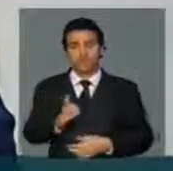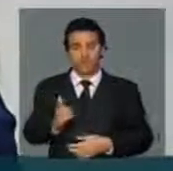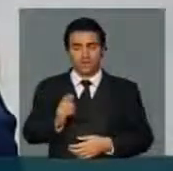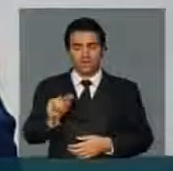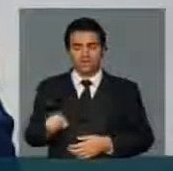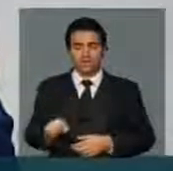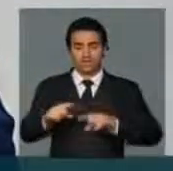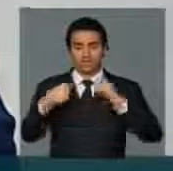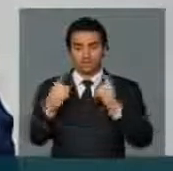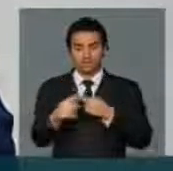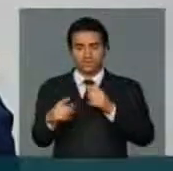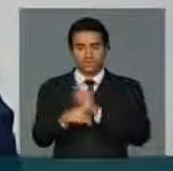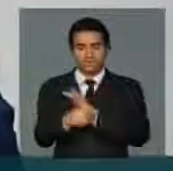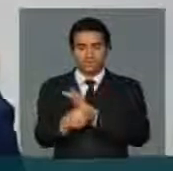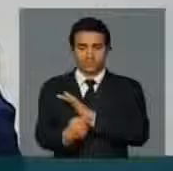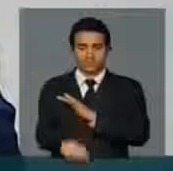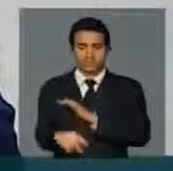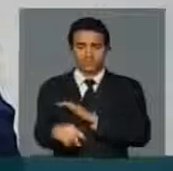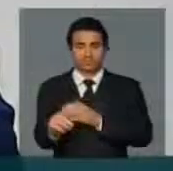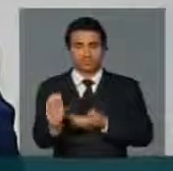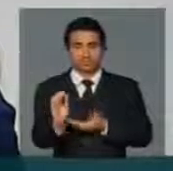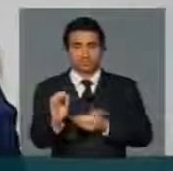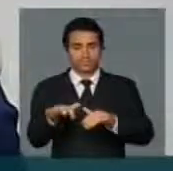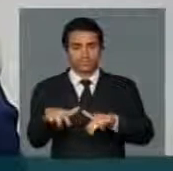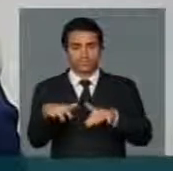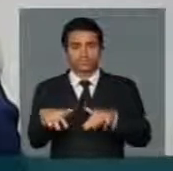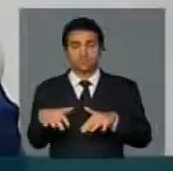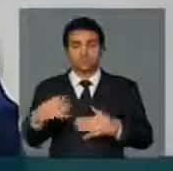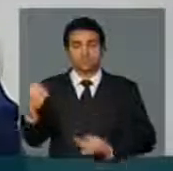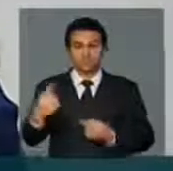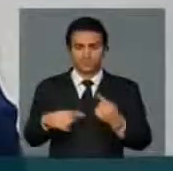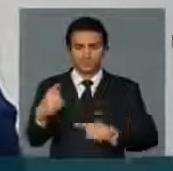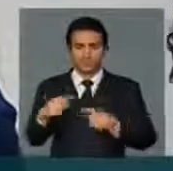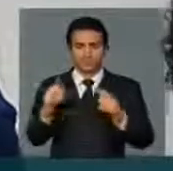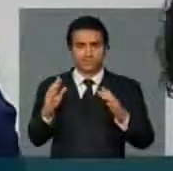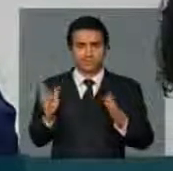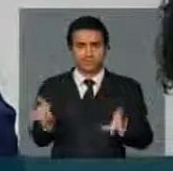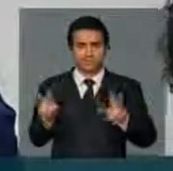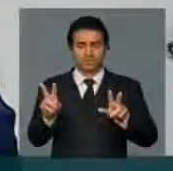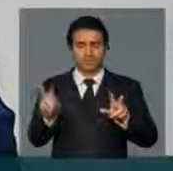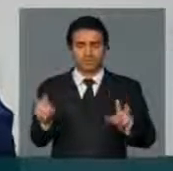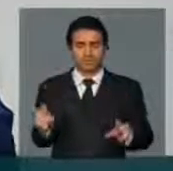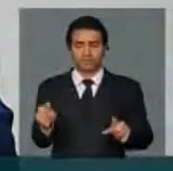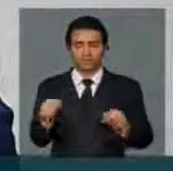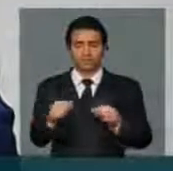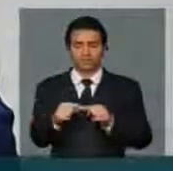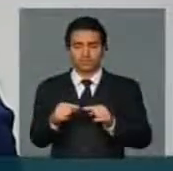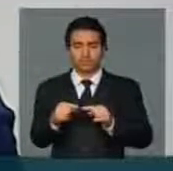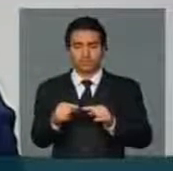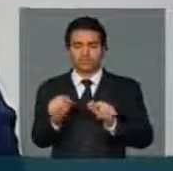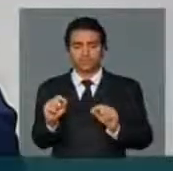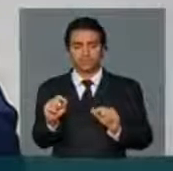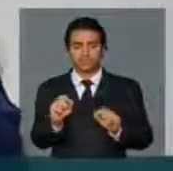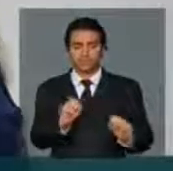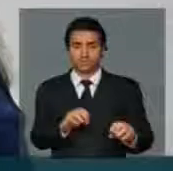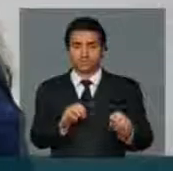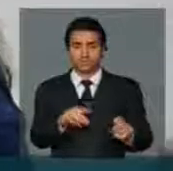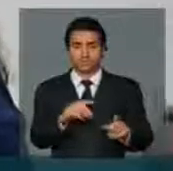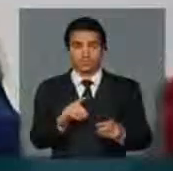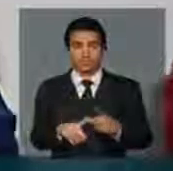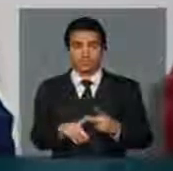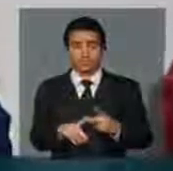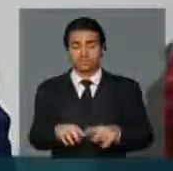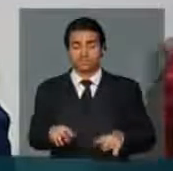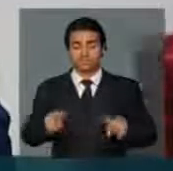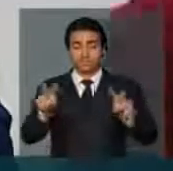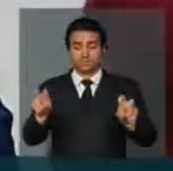do Parlamento Latino-Americano. Discutiram-se assuntos relativos à educação,